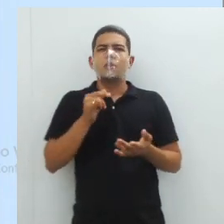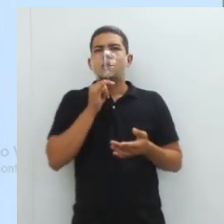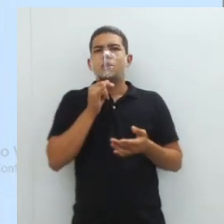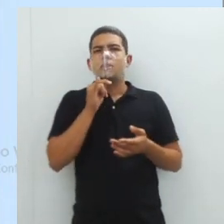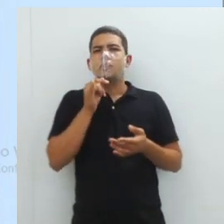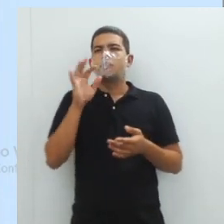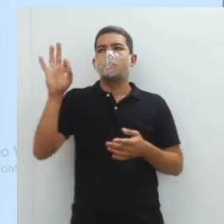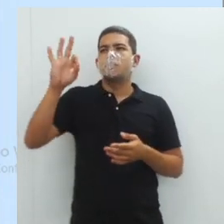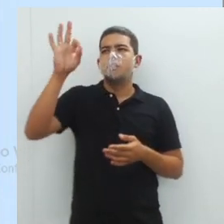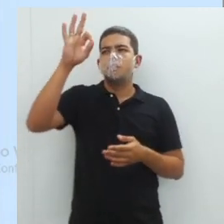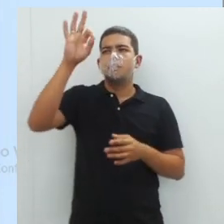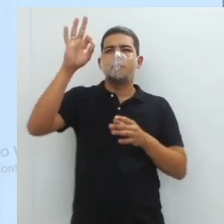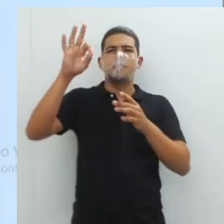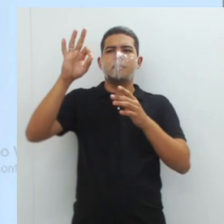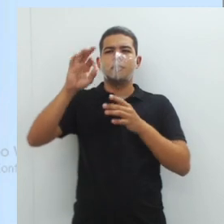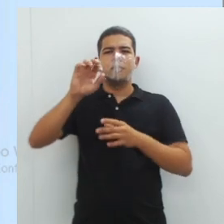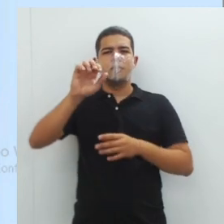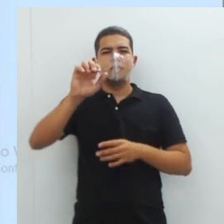da abelha,